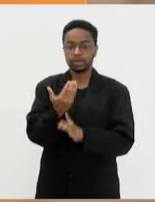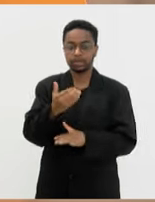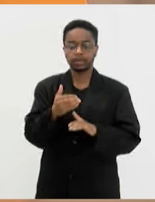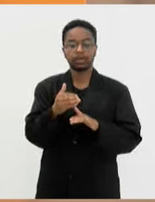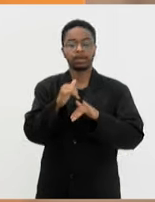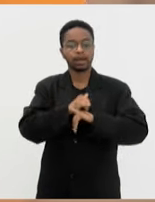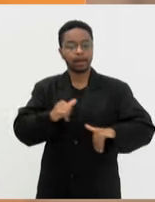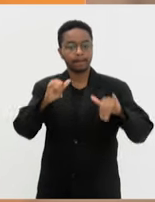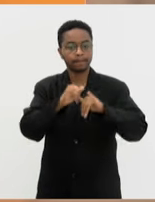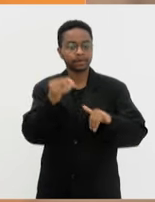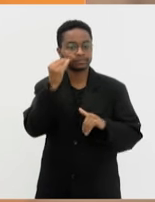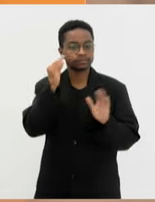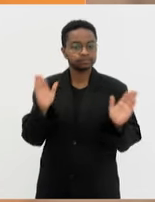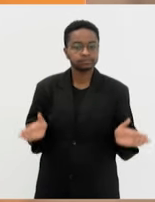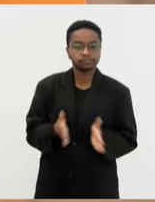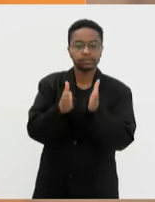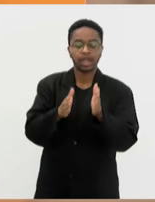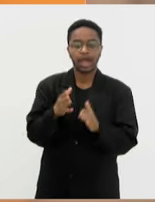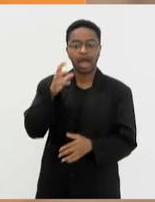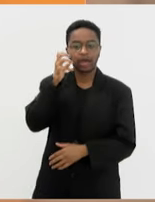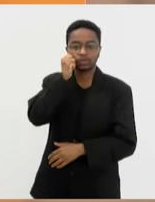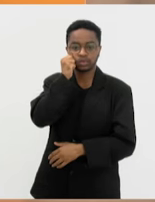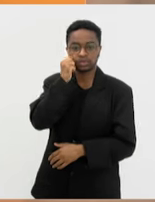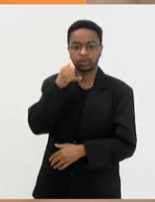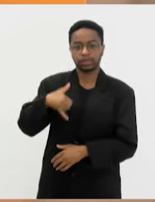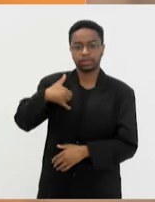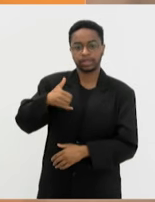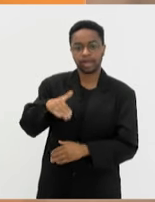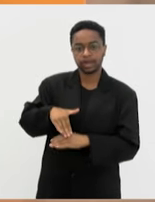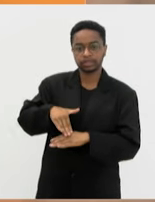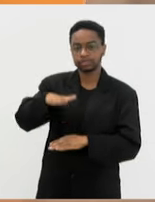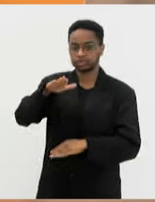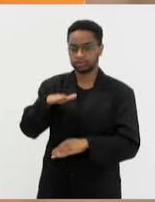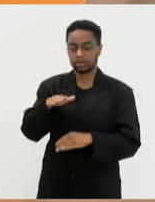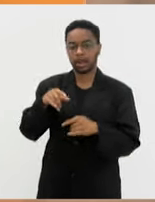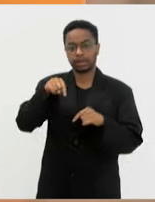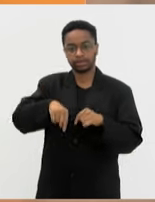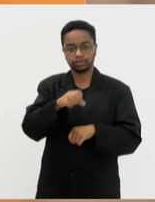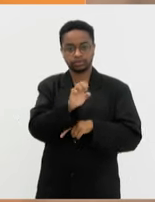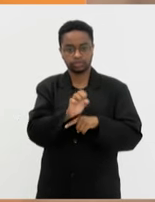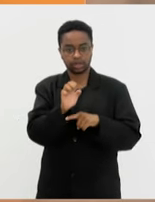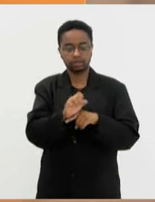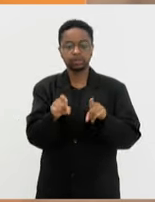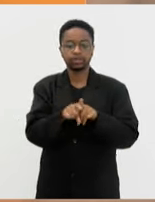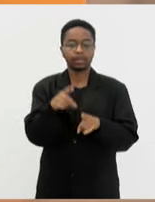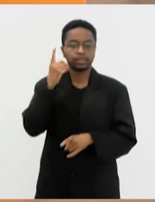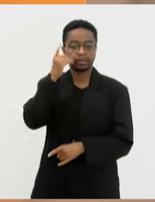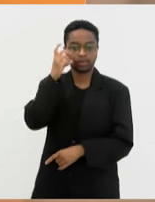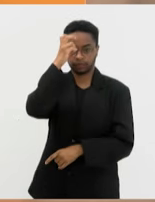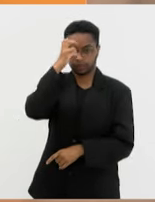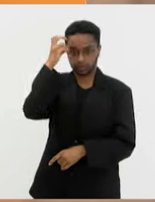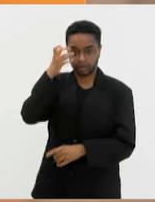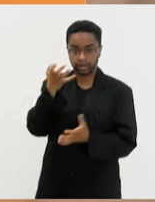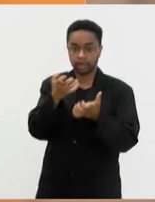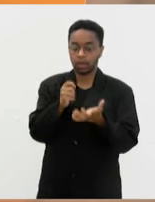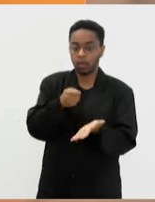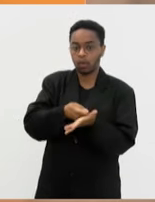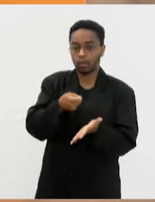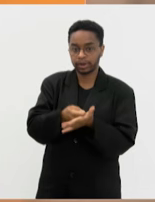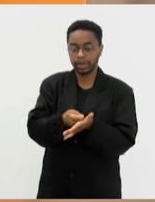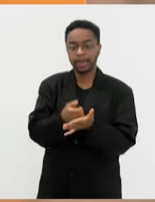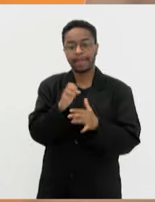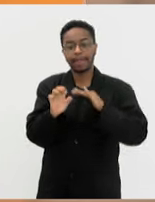para incentivar a adoção tardia no Estado. Já a deputada Verônica Lima quer obrigar que